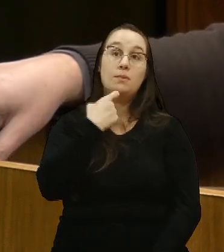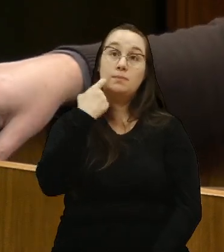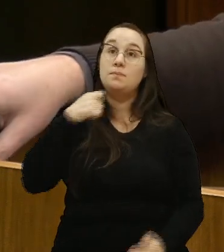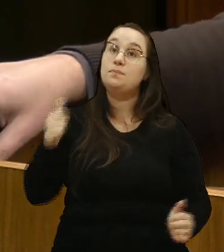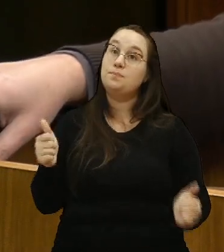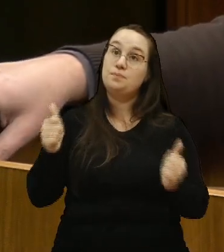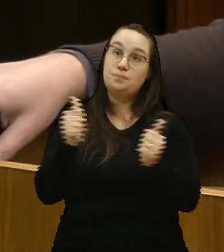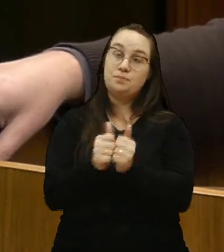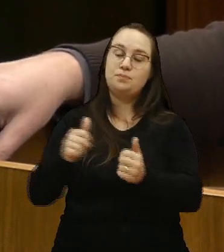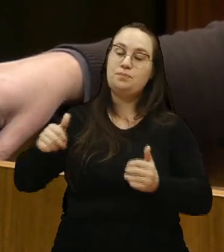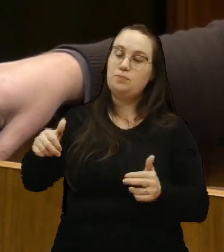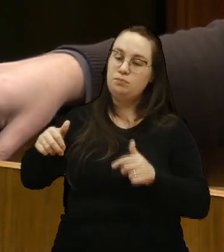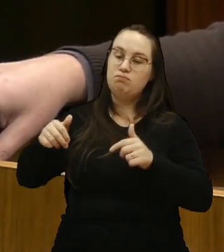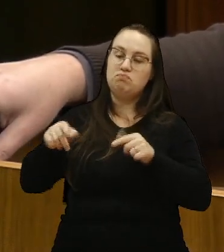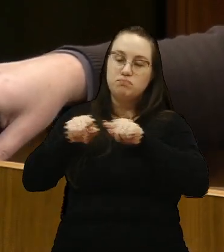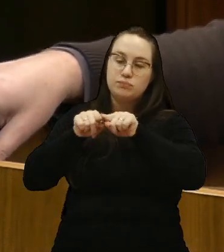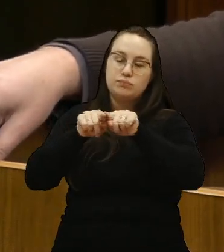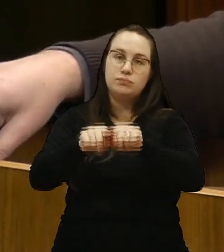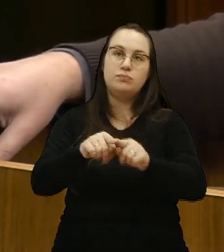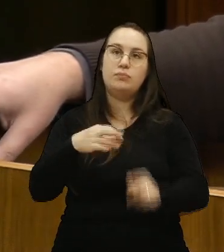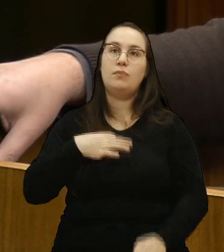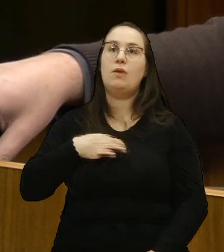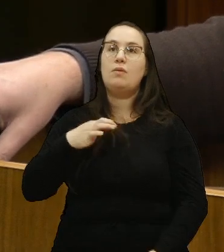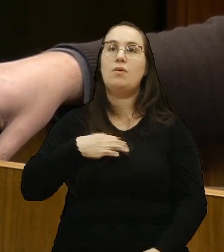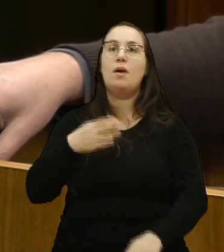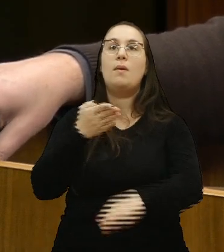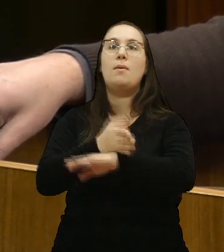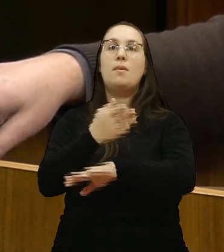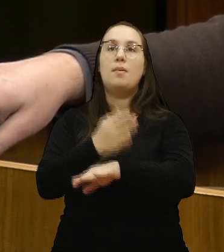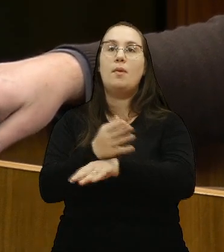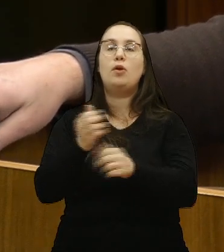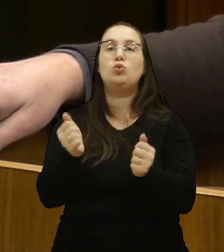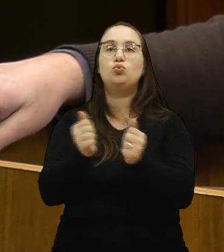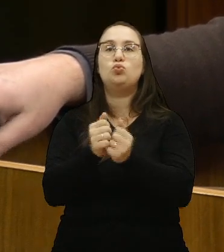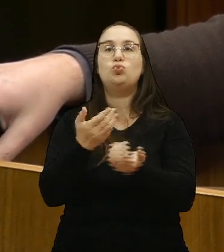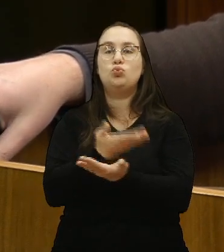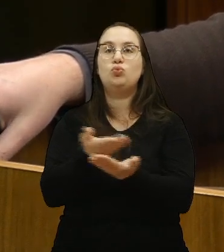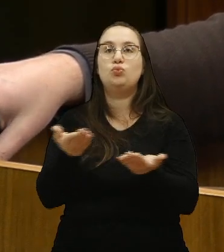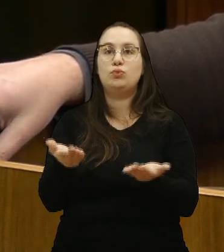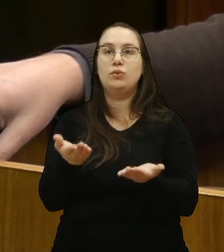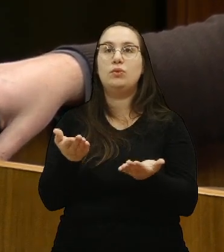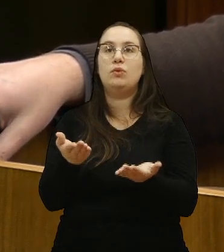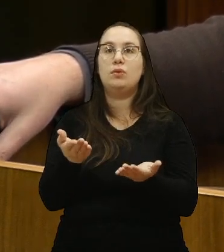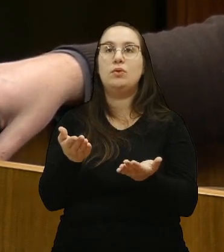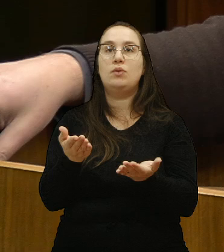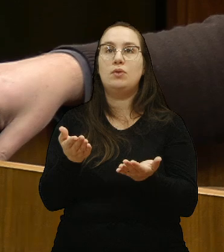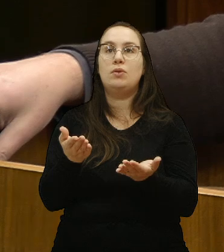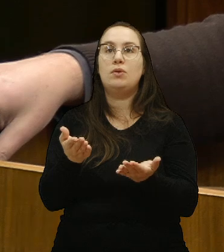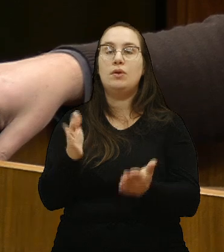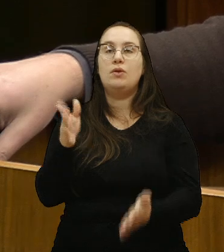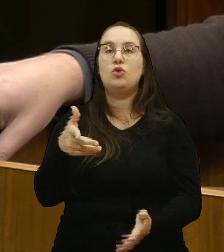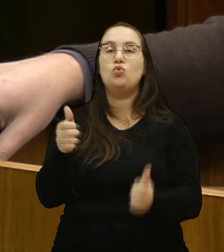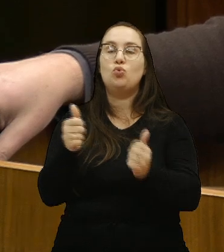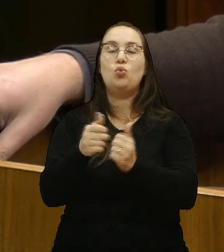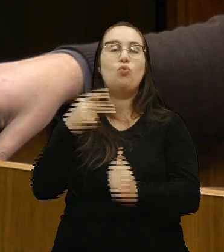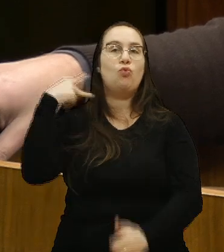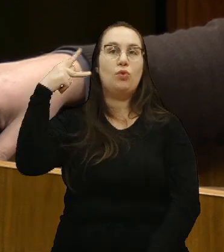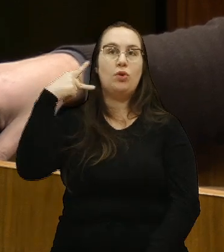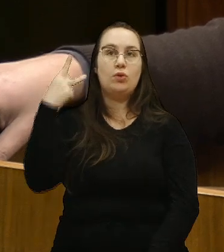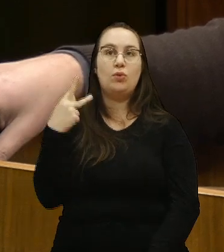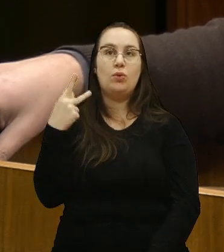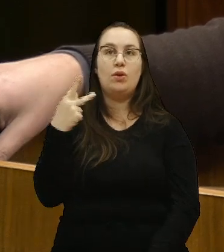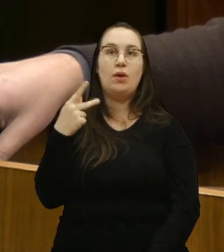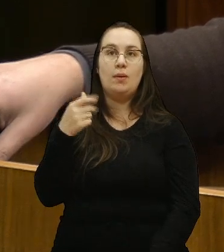juntos nessa caminhada. Eu me coloco à disposição de participar junto com a Vossa Excelência e com os demais pares que aqui estiverem, para que a